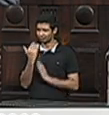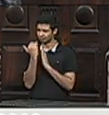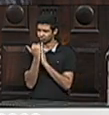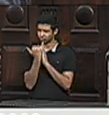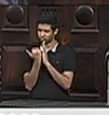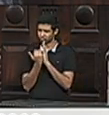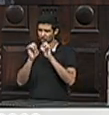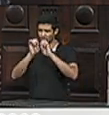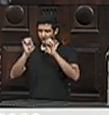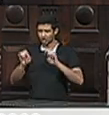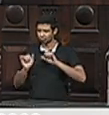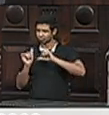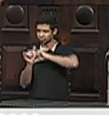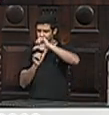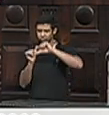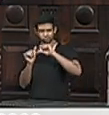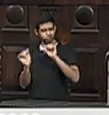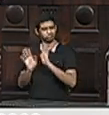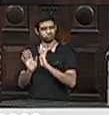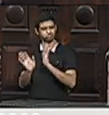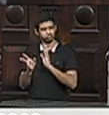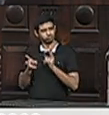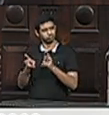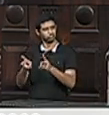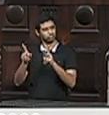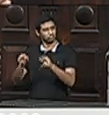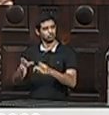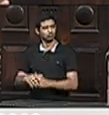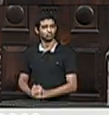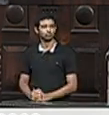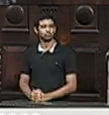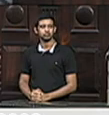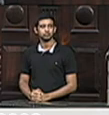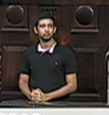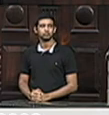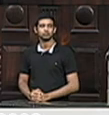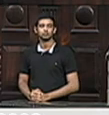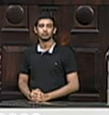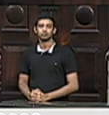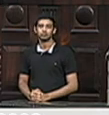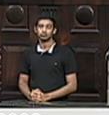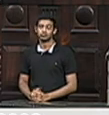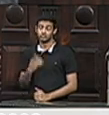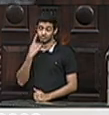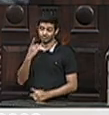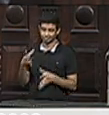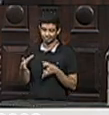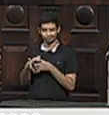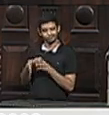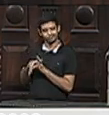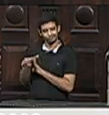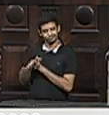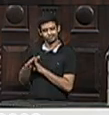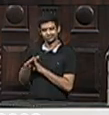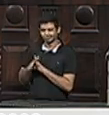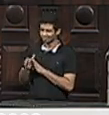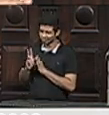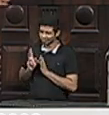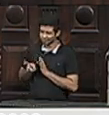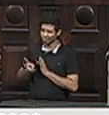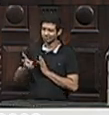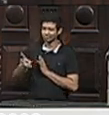Hélio também. Quero discutir com tranquilidade esse projeto. Primeiro, lembrando que a